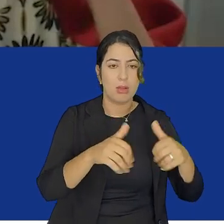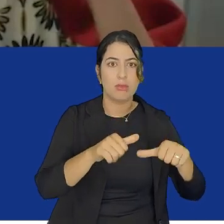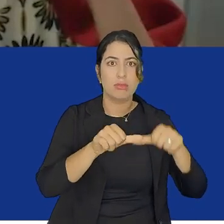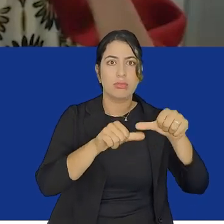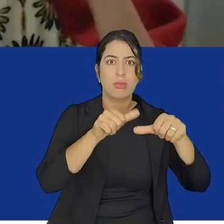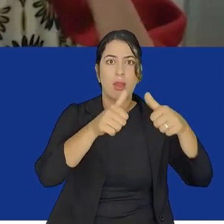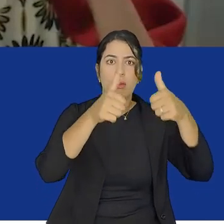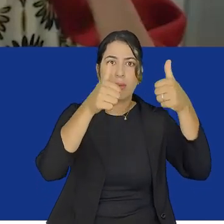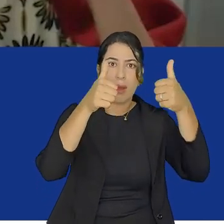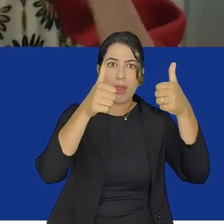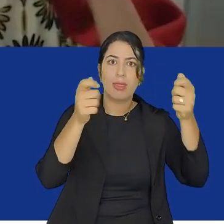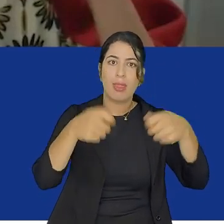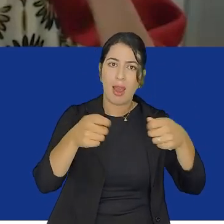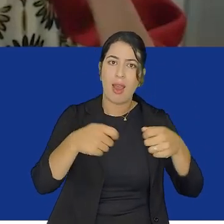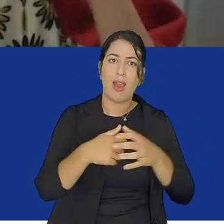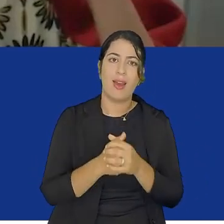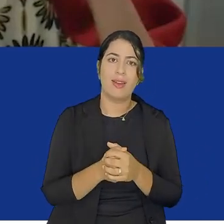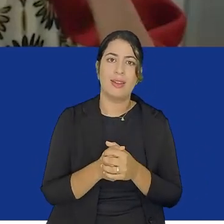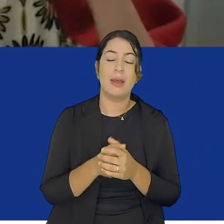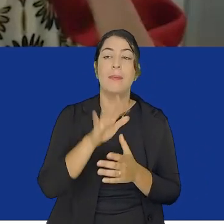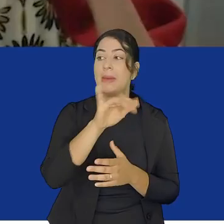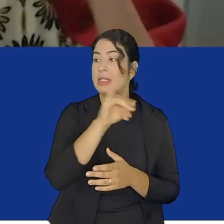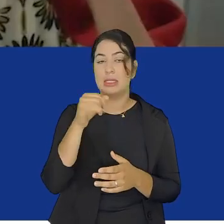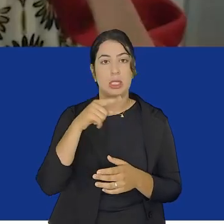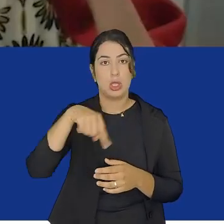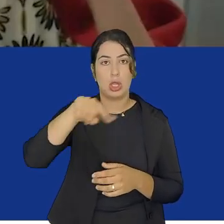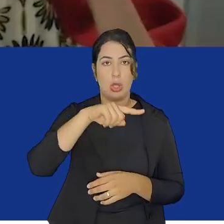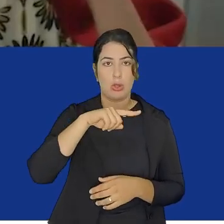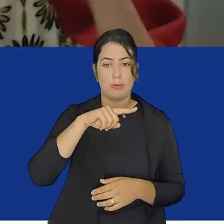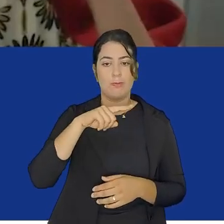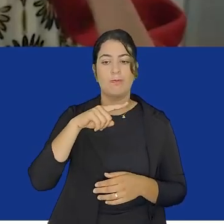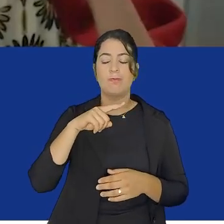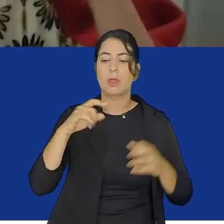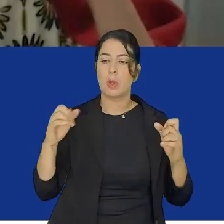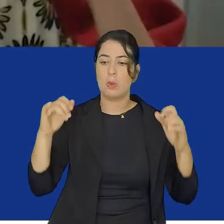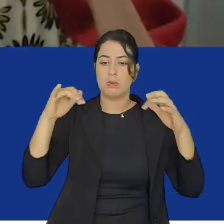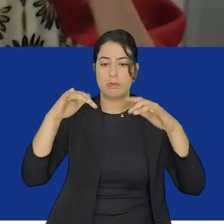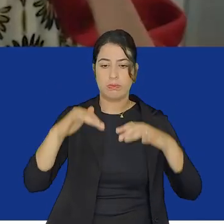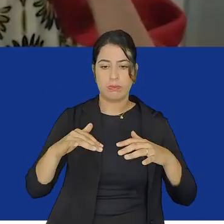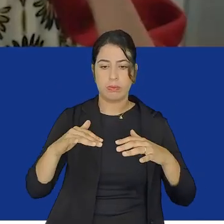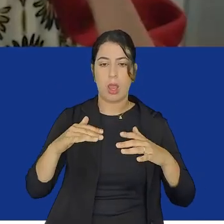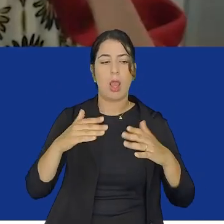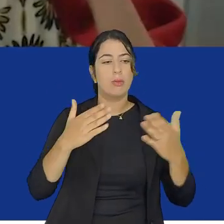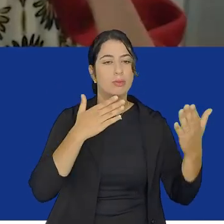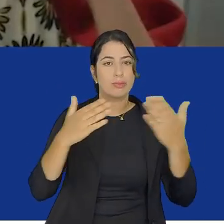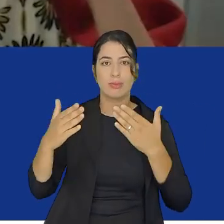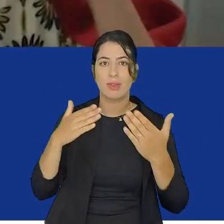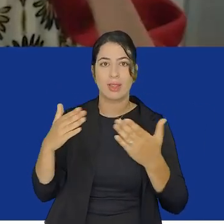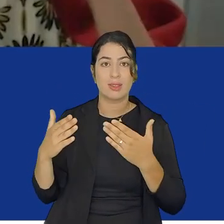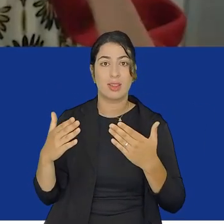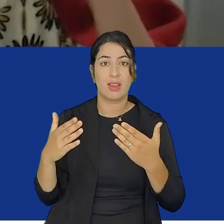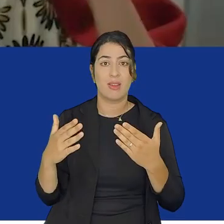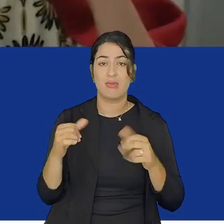não gerar as oportunidades de encontro, nada vai acontecer. E eu